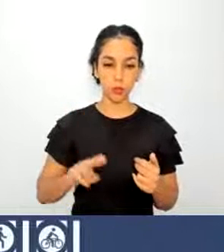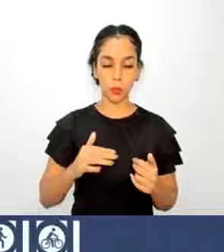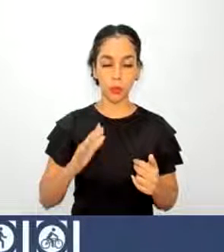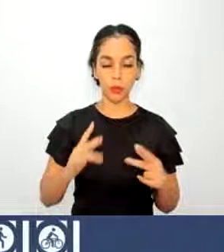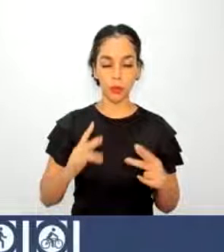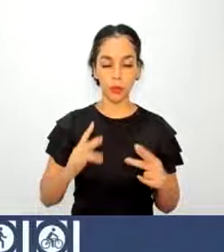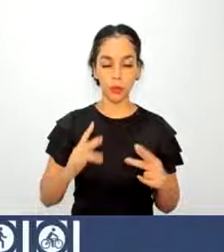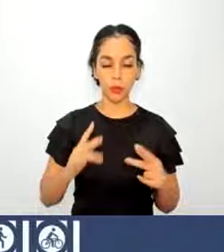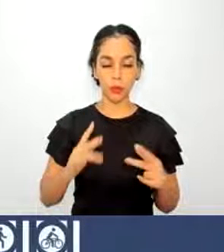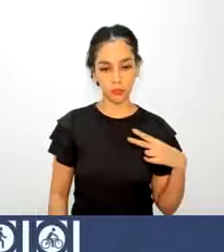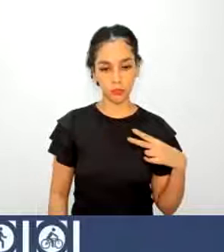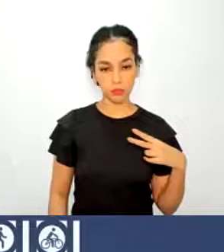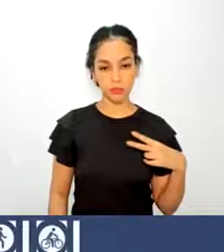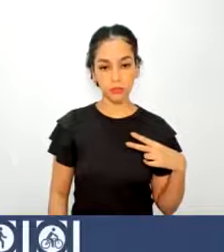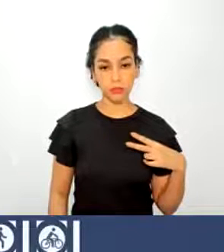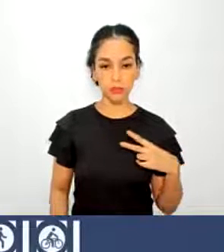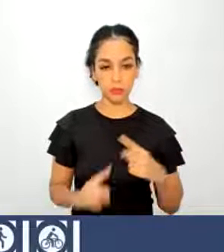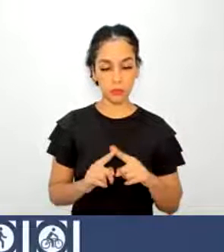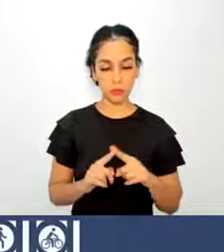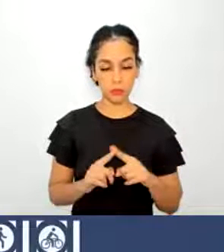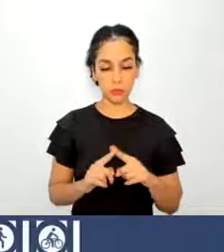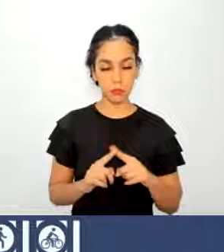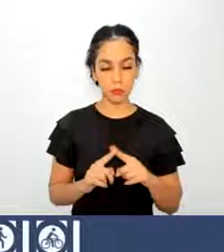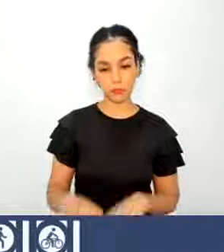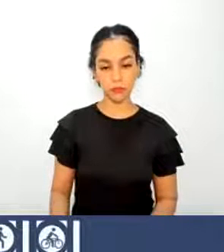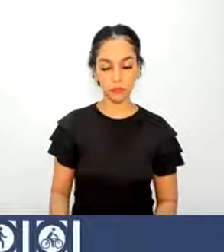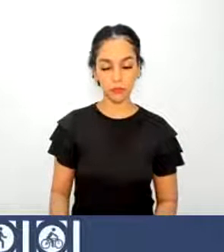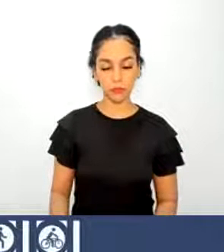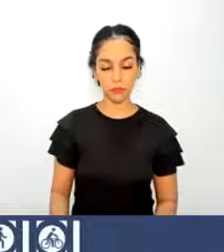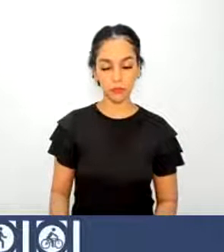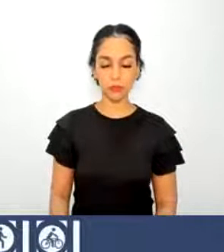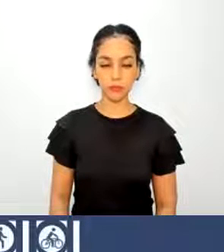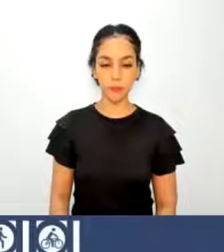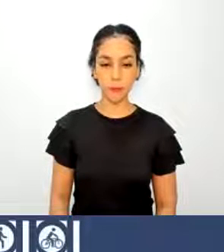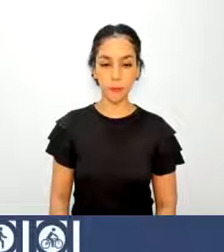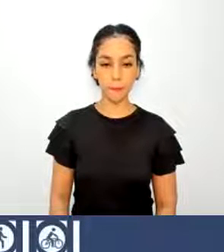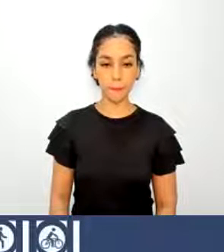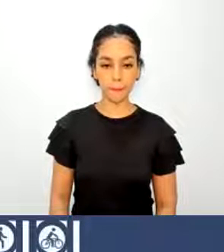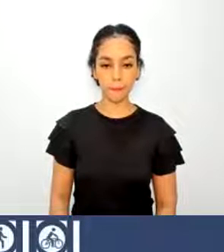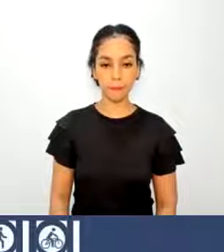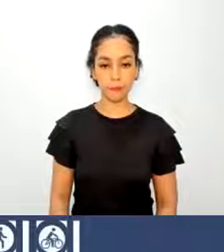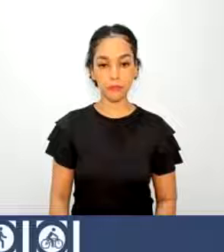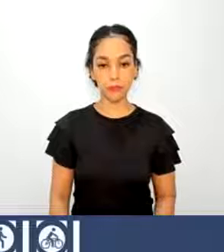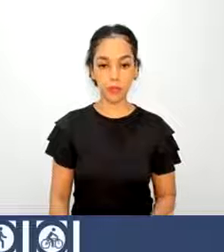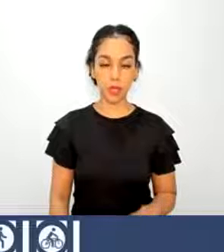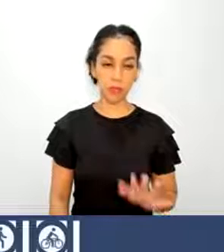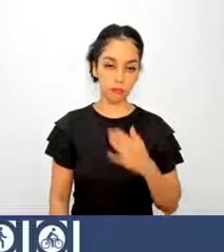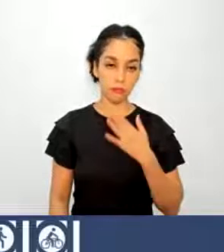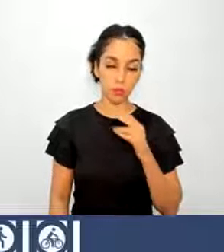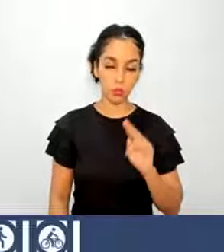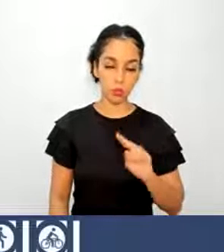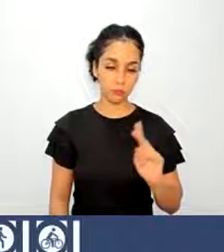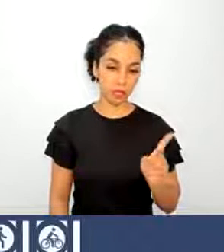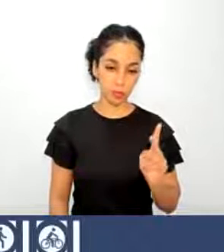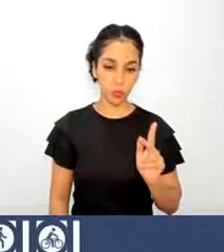mas tem dado certo. Melhor, mesmo que seja um uso privativo, é